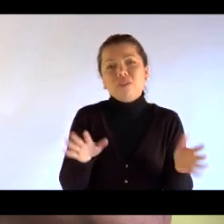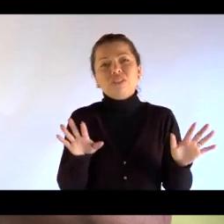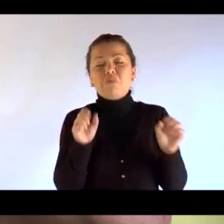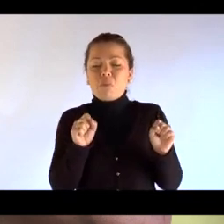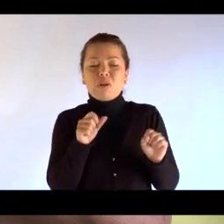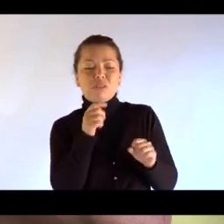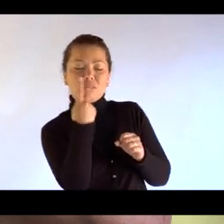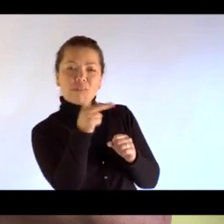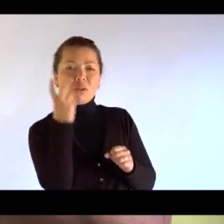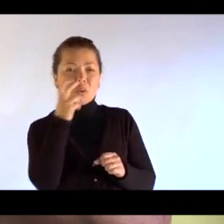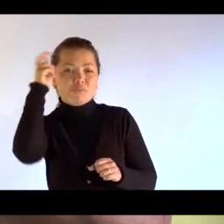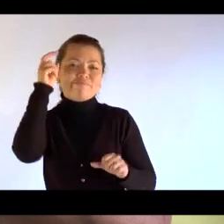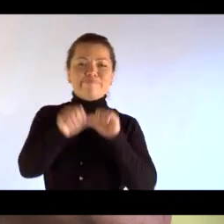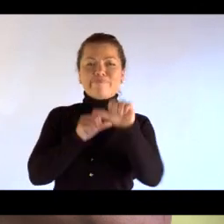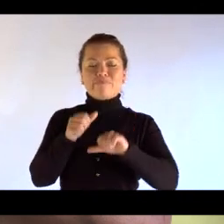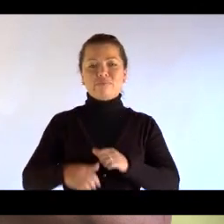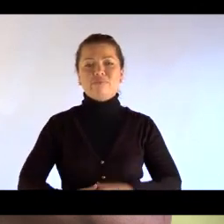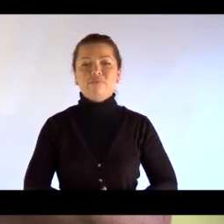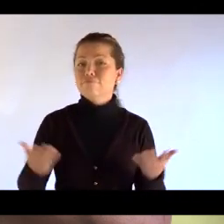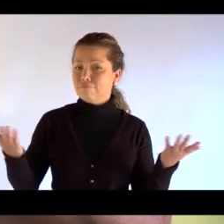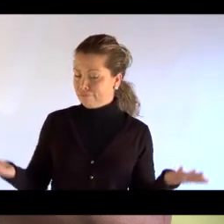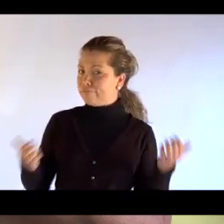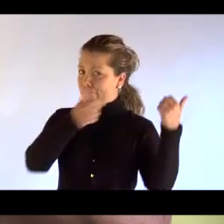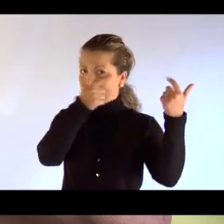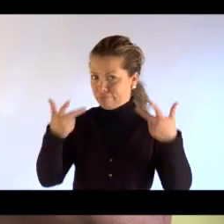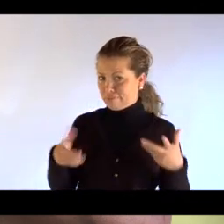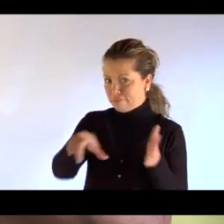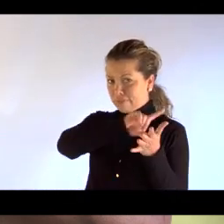essa pergunta passa pela presença indígena no